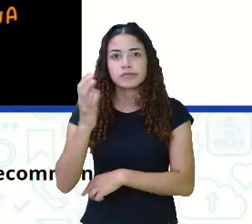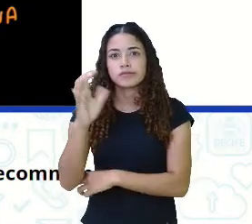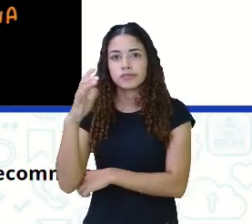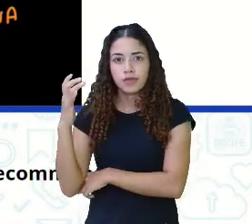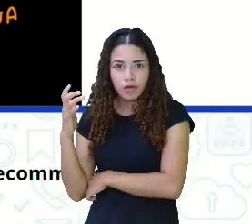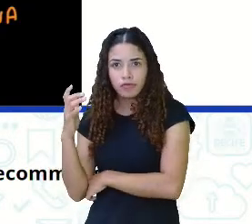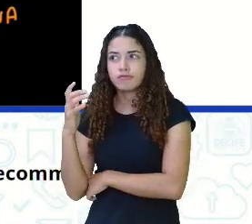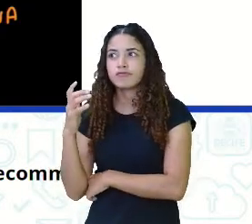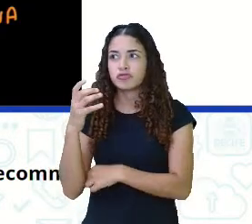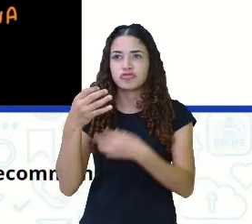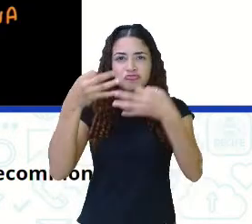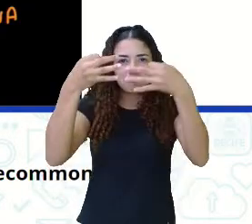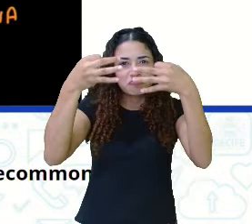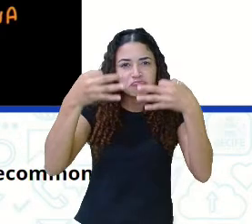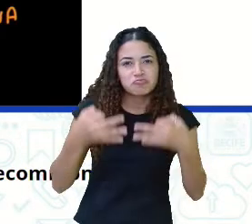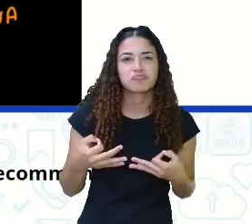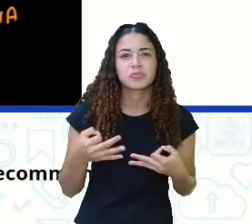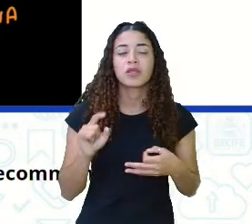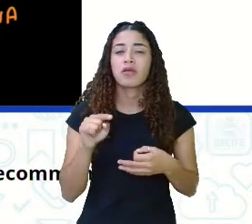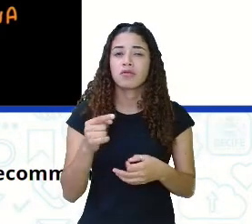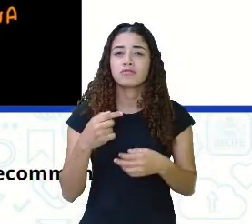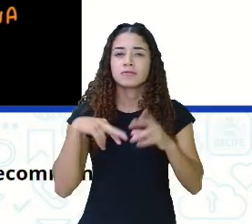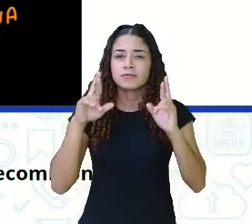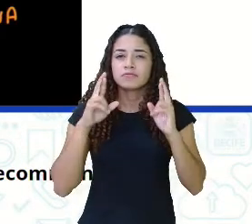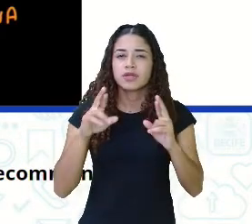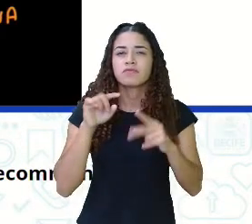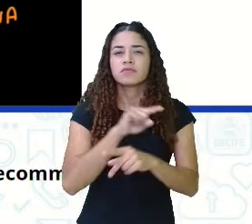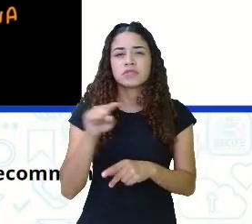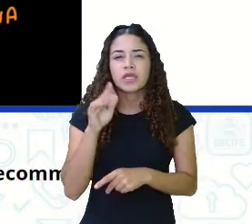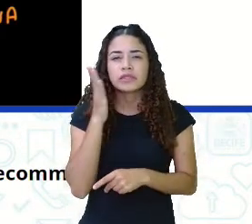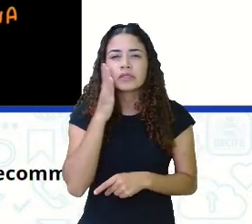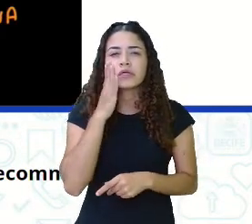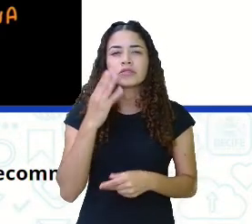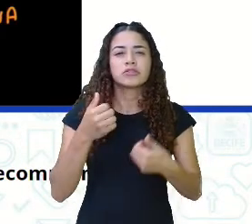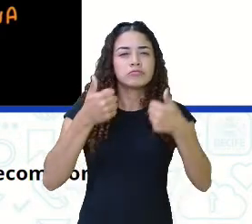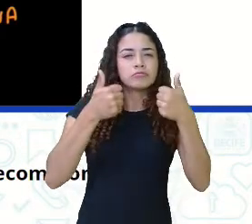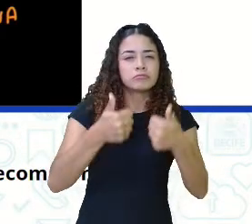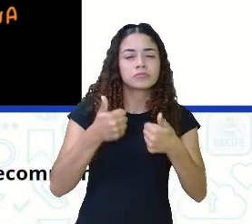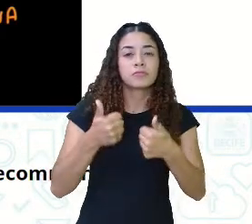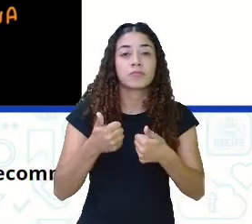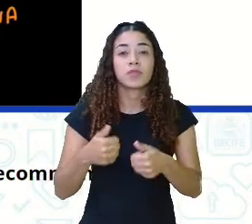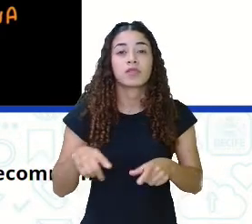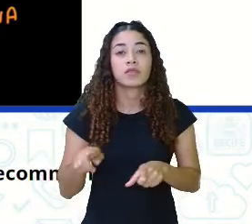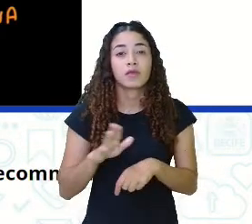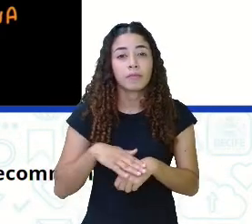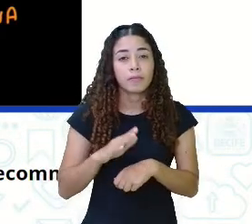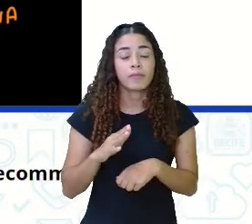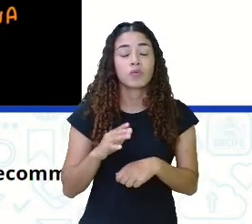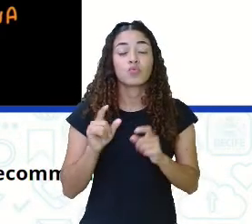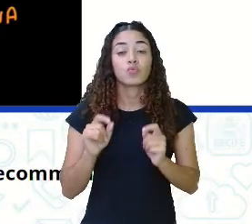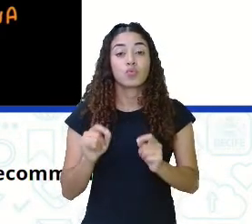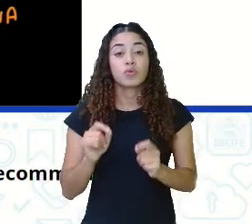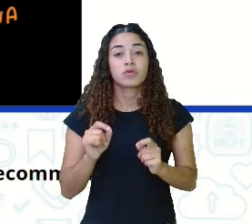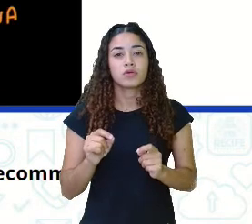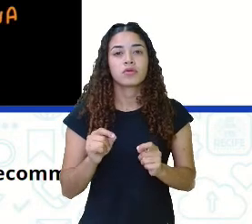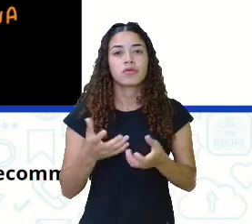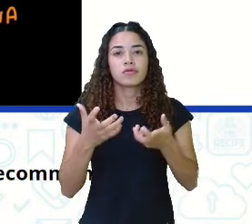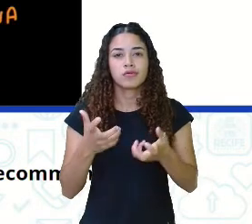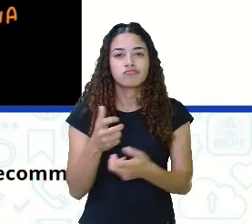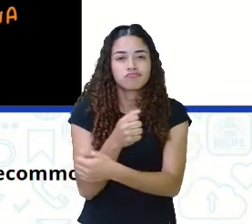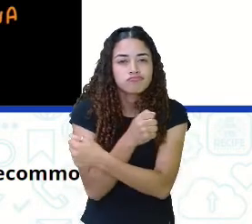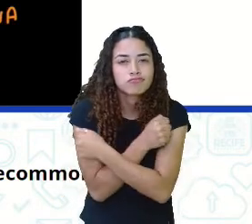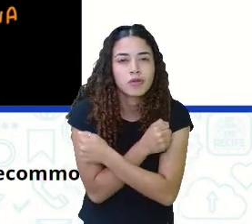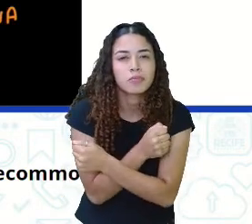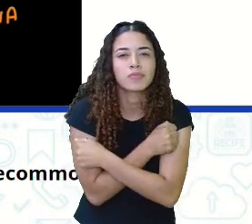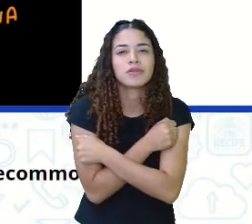precisas como essa. Eu espero que você tenha compreendido tudo direitinho que conversamos aqui, e mais uma vez eu quero deixar para você um grande abraço e